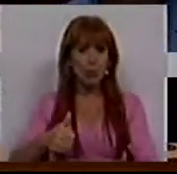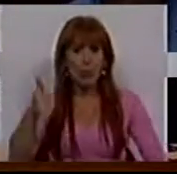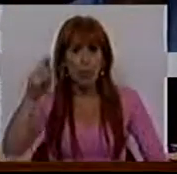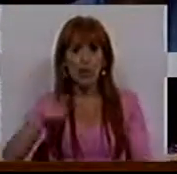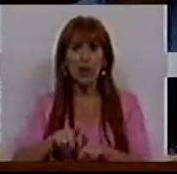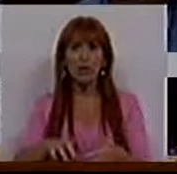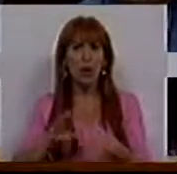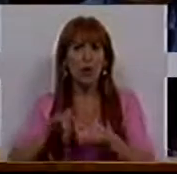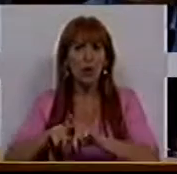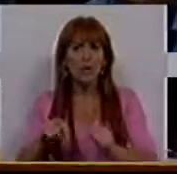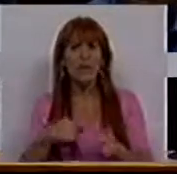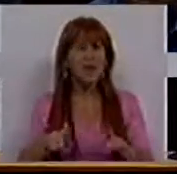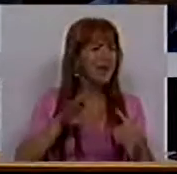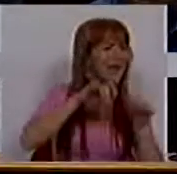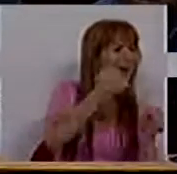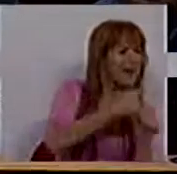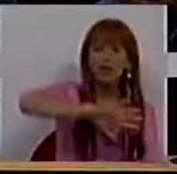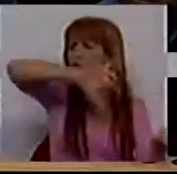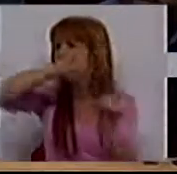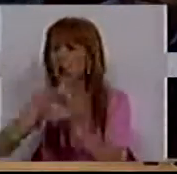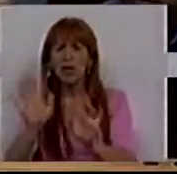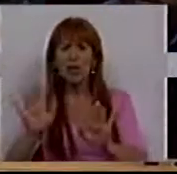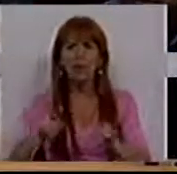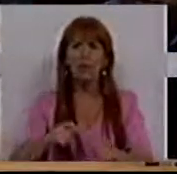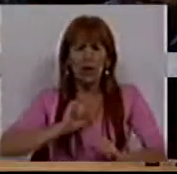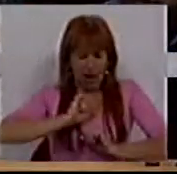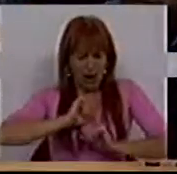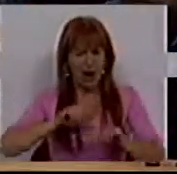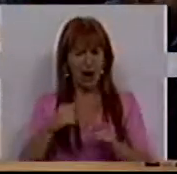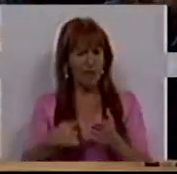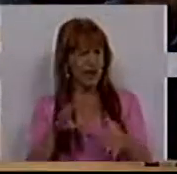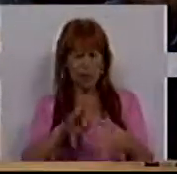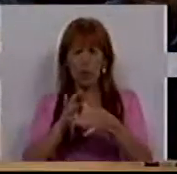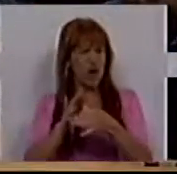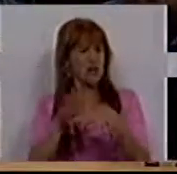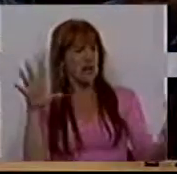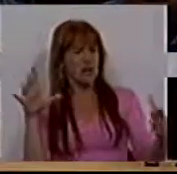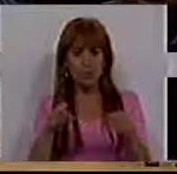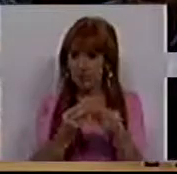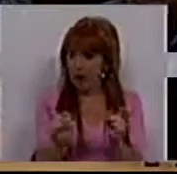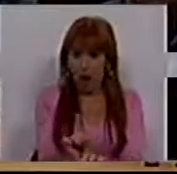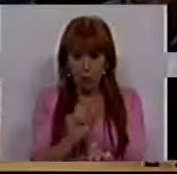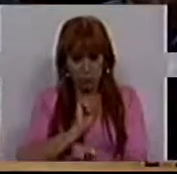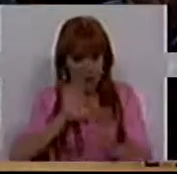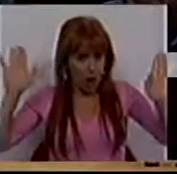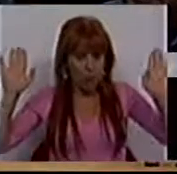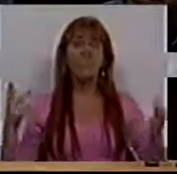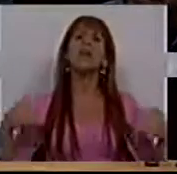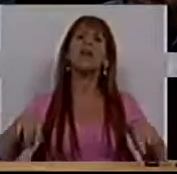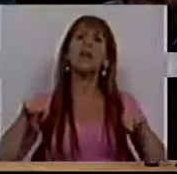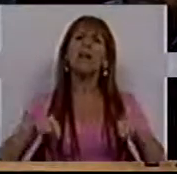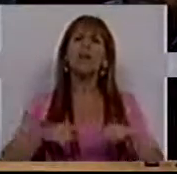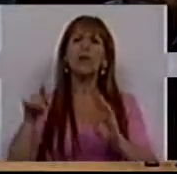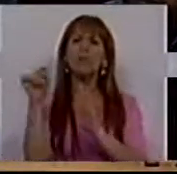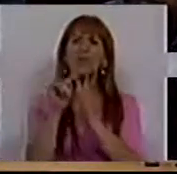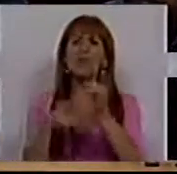é proibicionista, não é nem nesta atividade nem em outras. Não é nossa a falta de coerência nesta matéria.